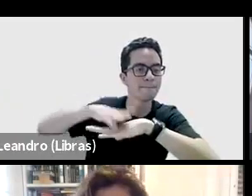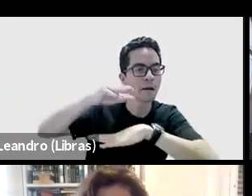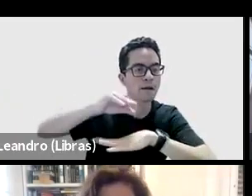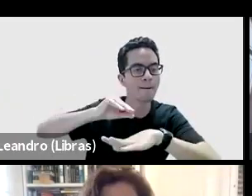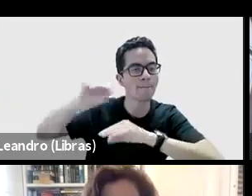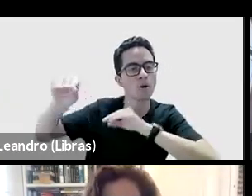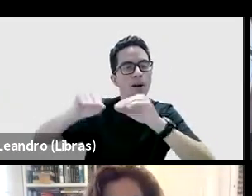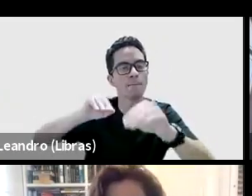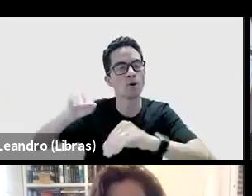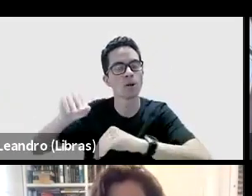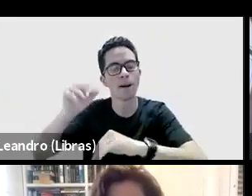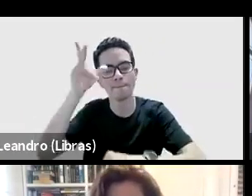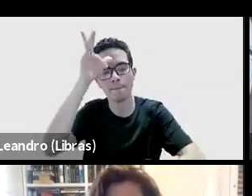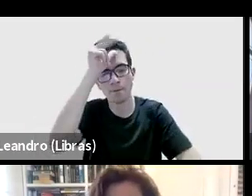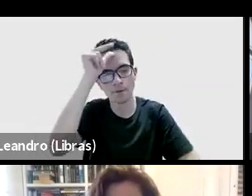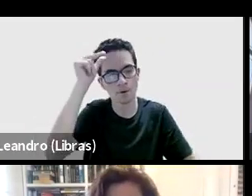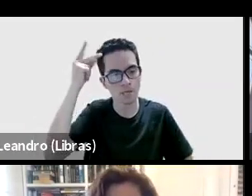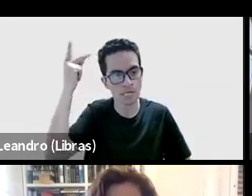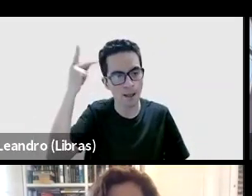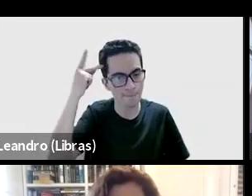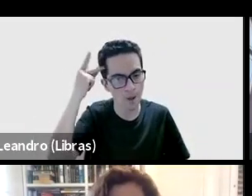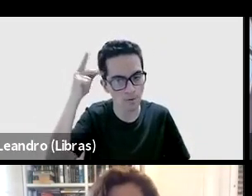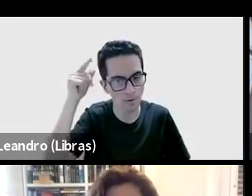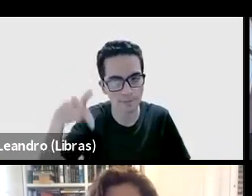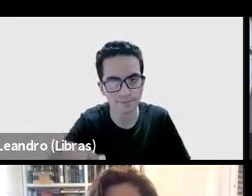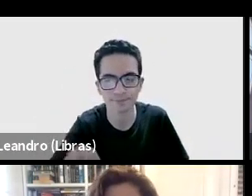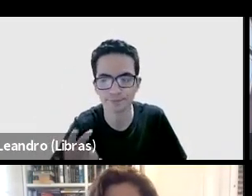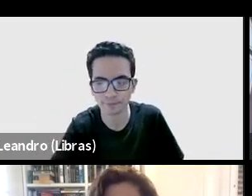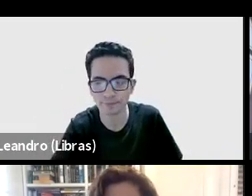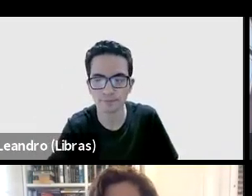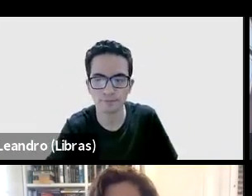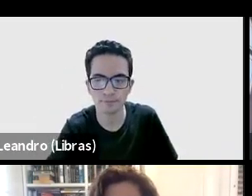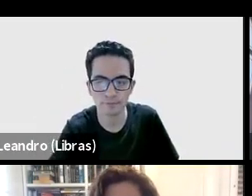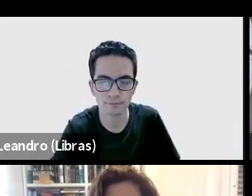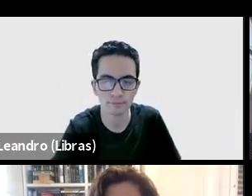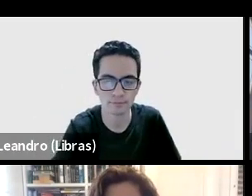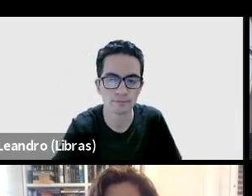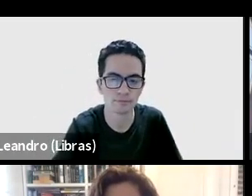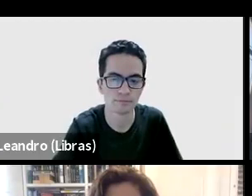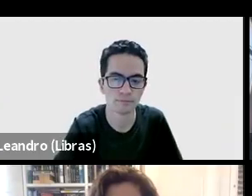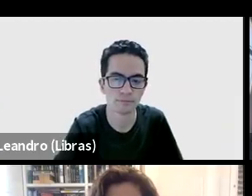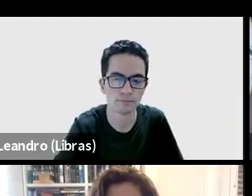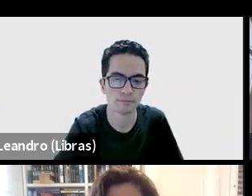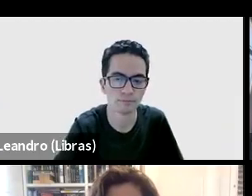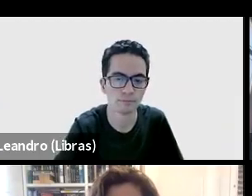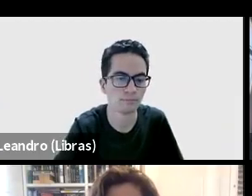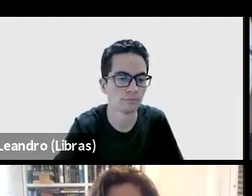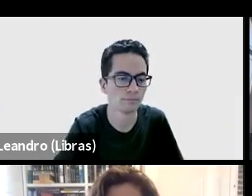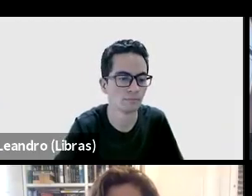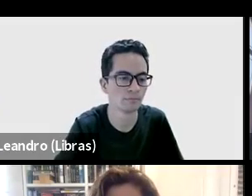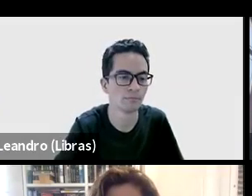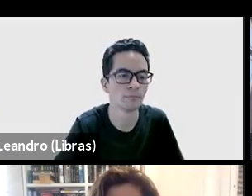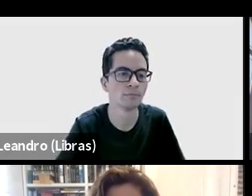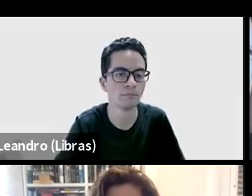na rede municipal de São Paulo. E aí, enfim, né, são crianças